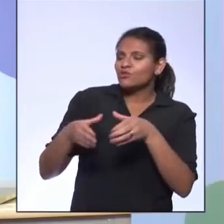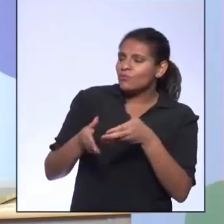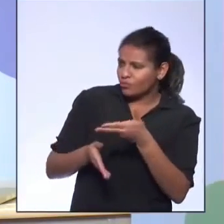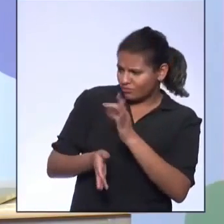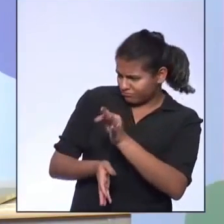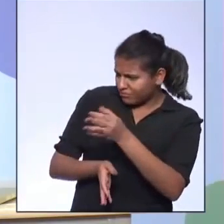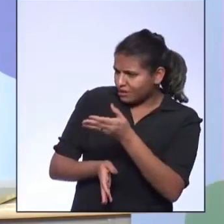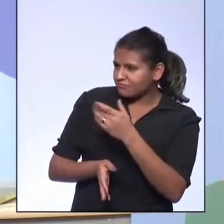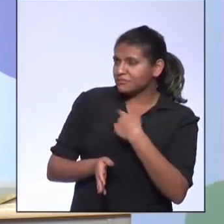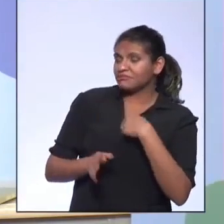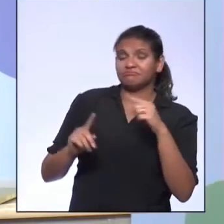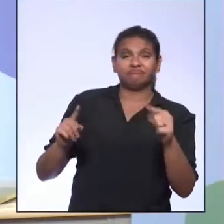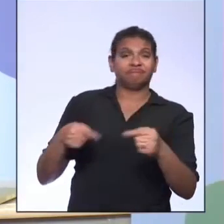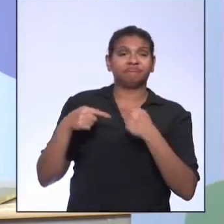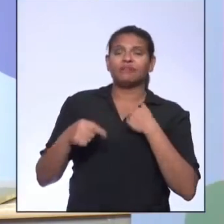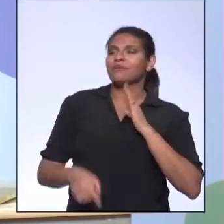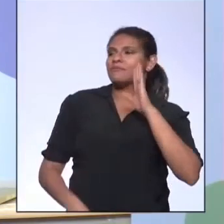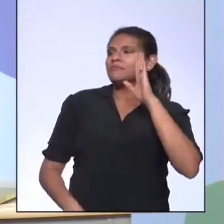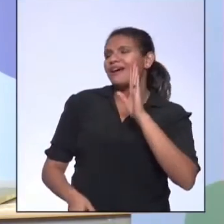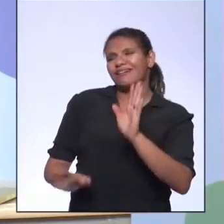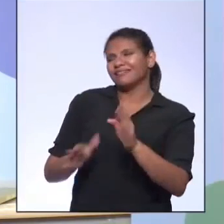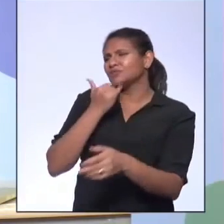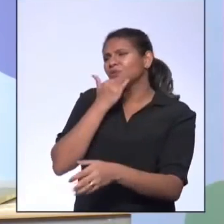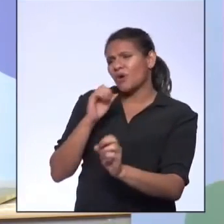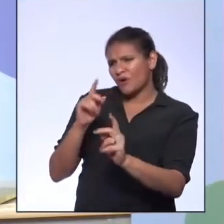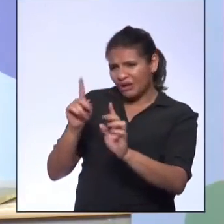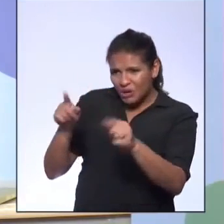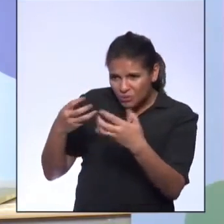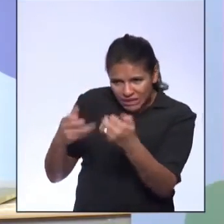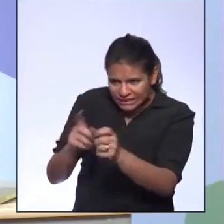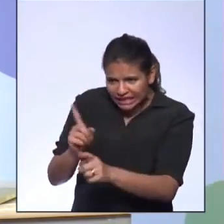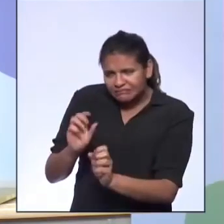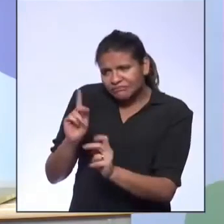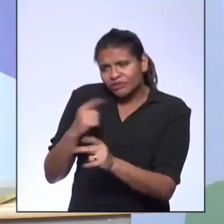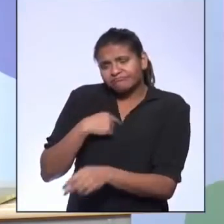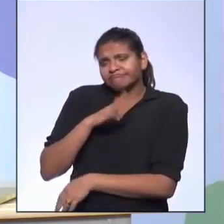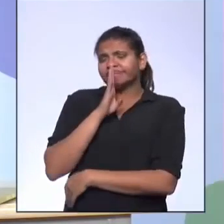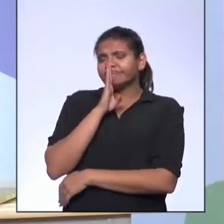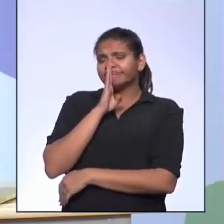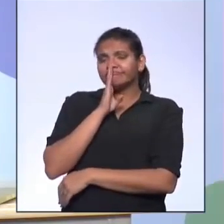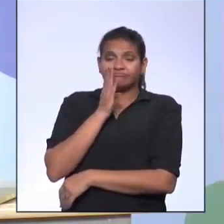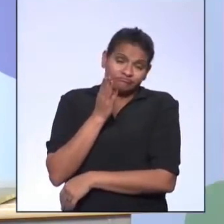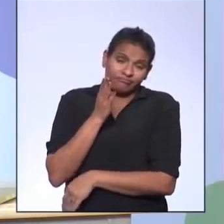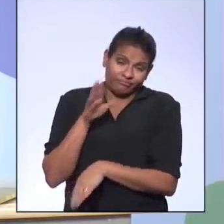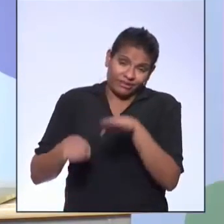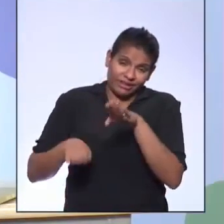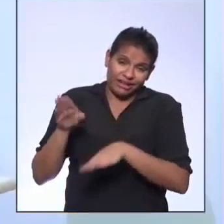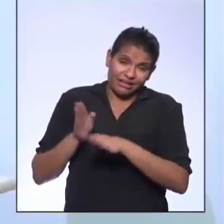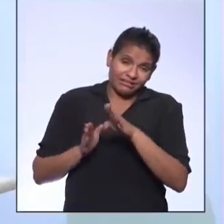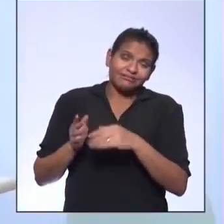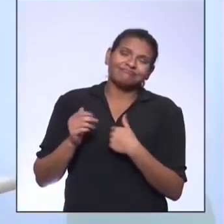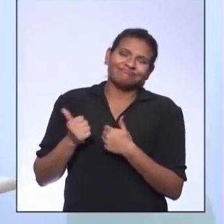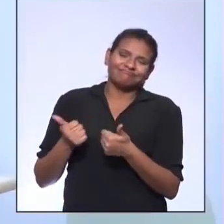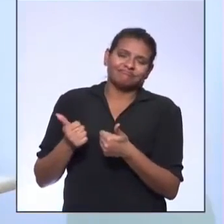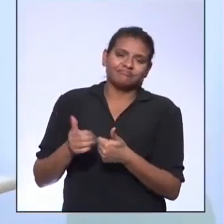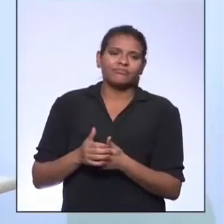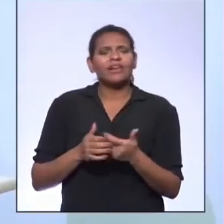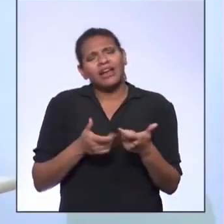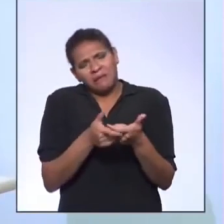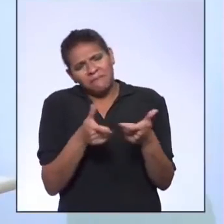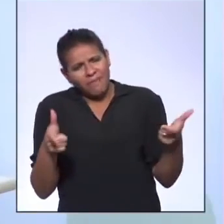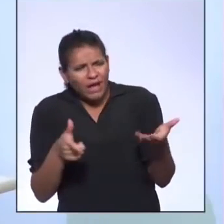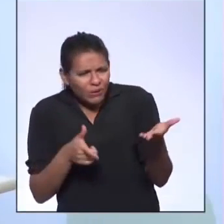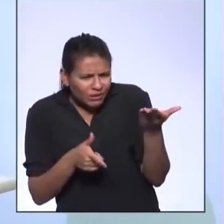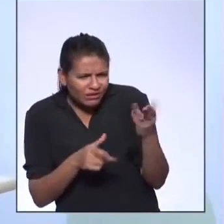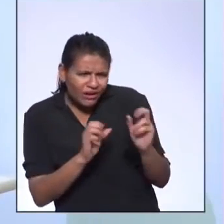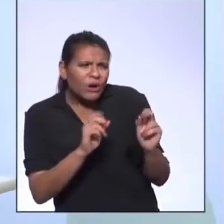todo mundo contra você, você fala, deixa eu me retirar e ficar quieto. Nem sempre... Já que a maioria escolheu, então